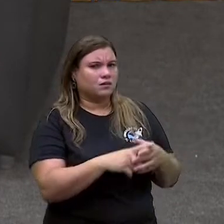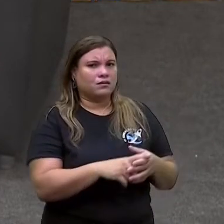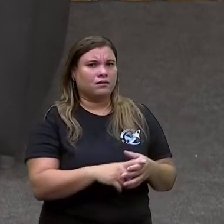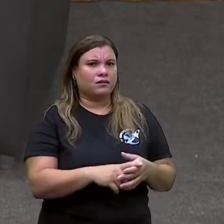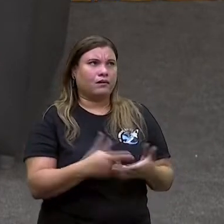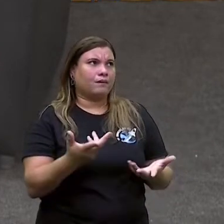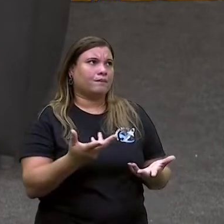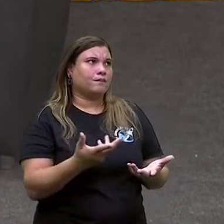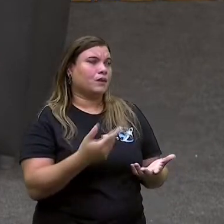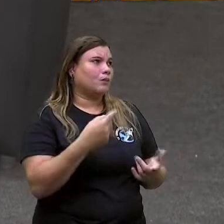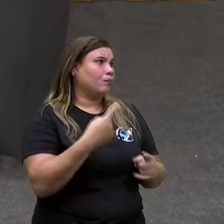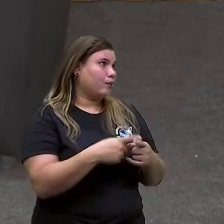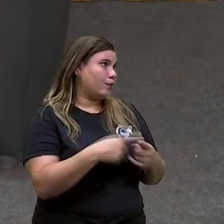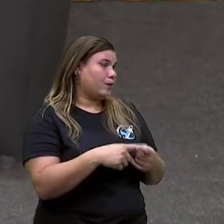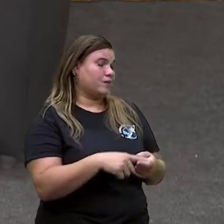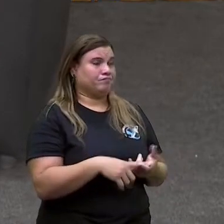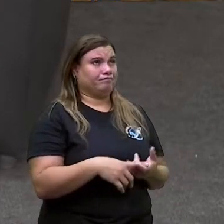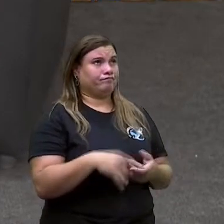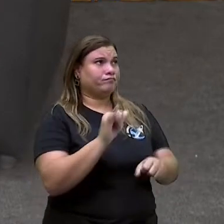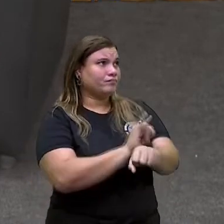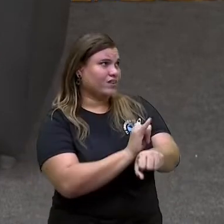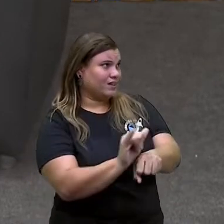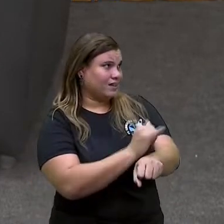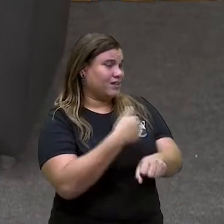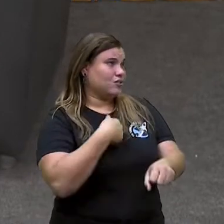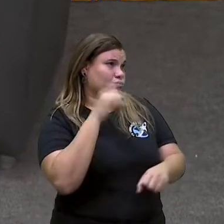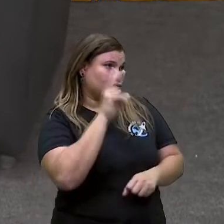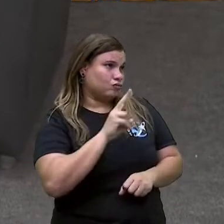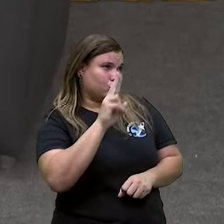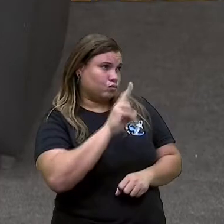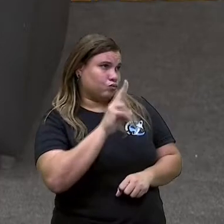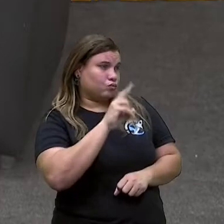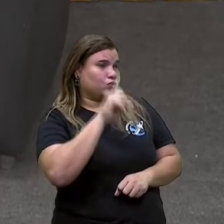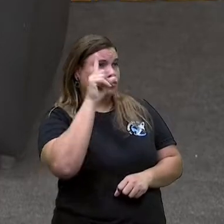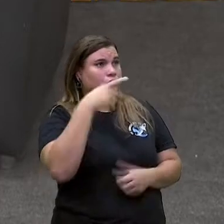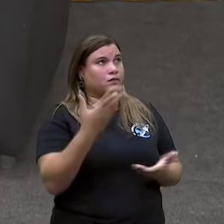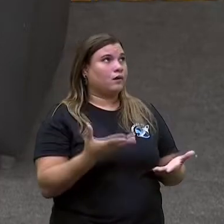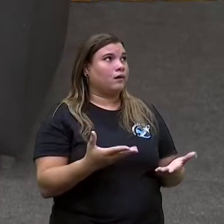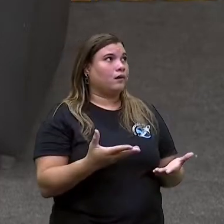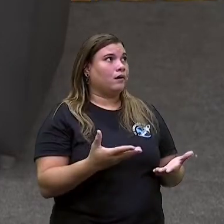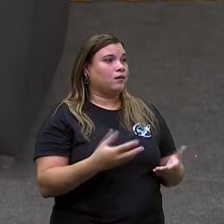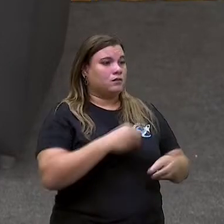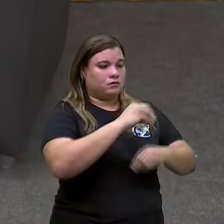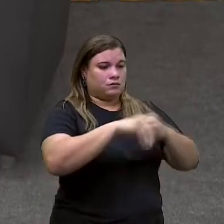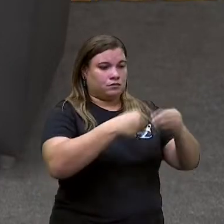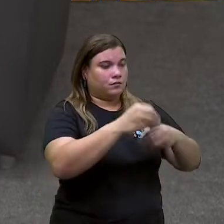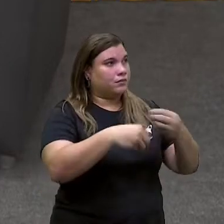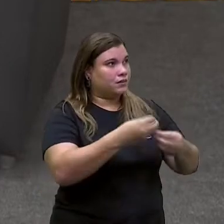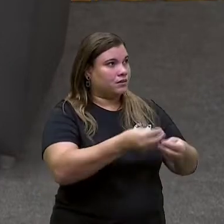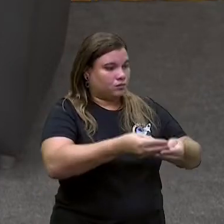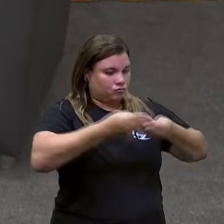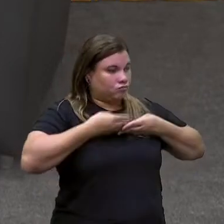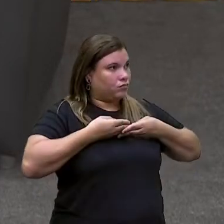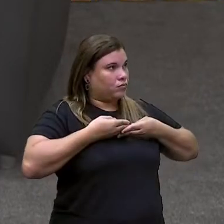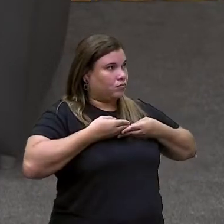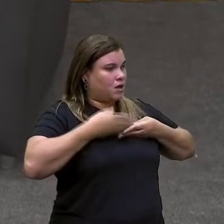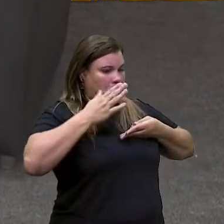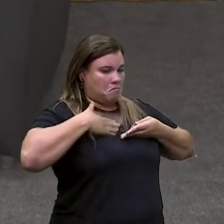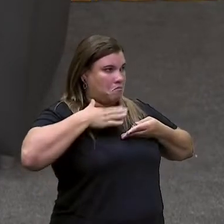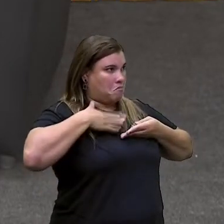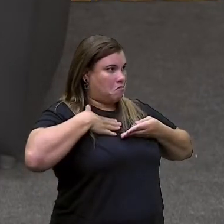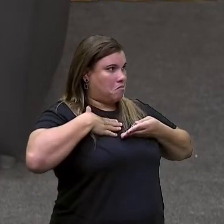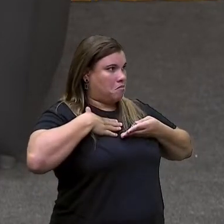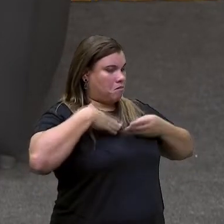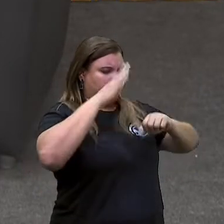dou um presente. Eu tenho uma obrigação, um relatório para fazer. Assim que eu termino o relatório,